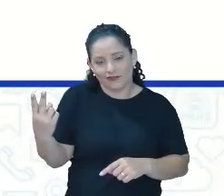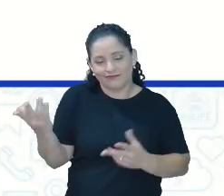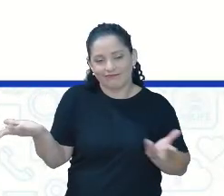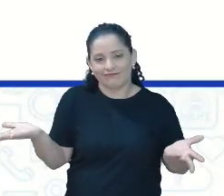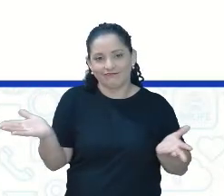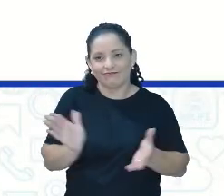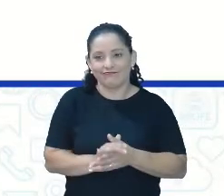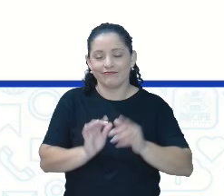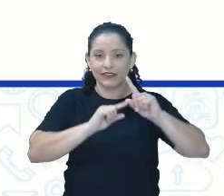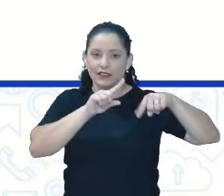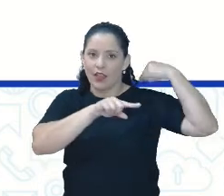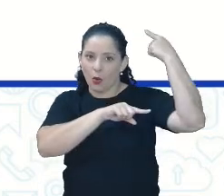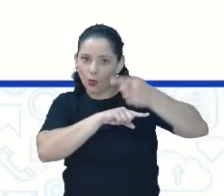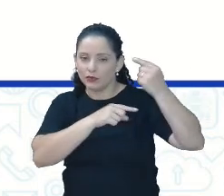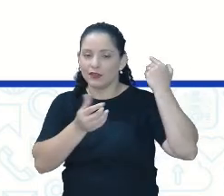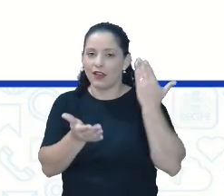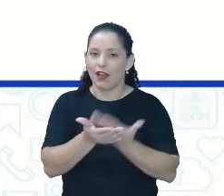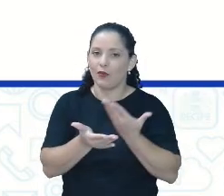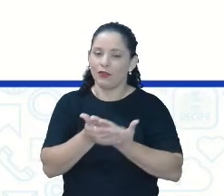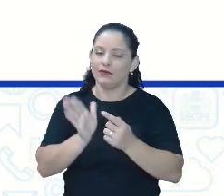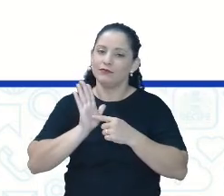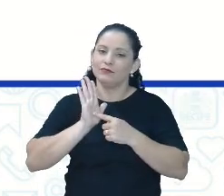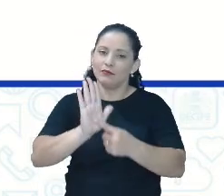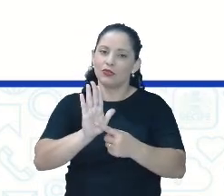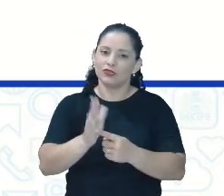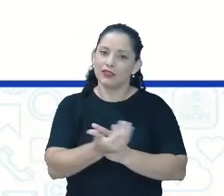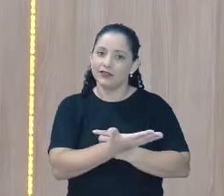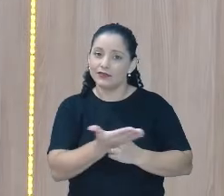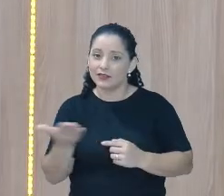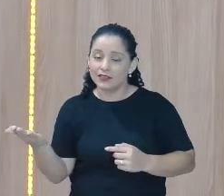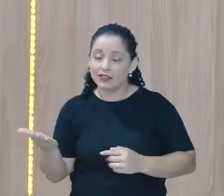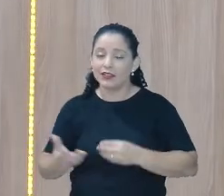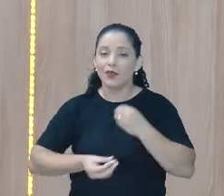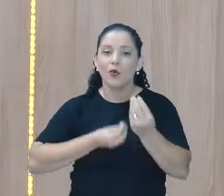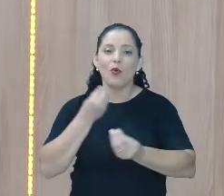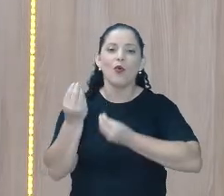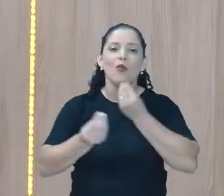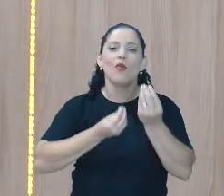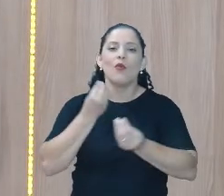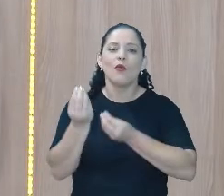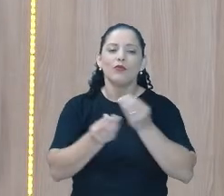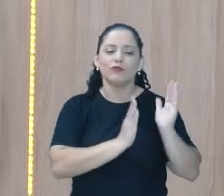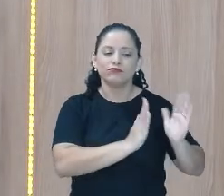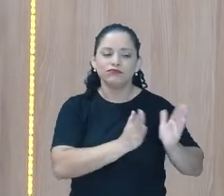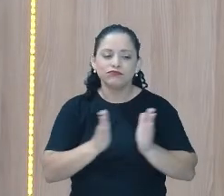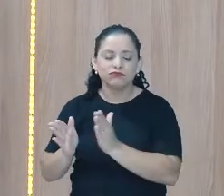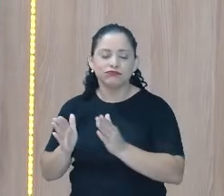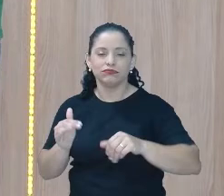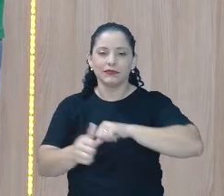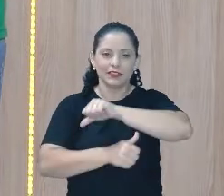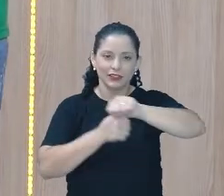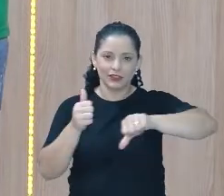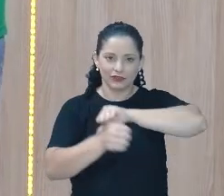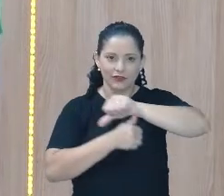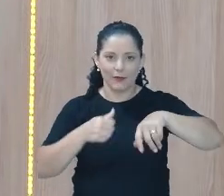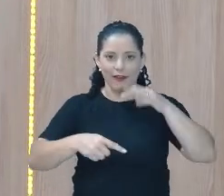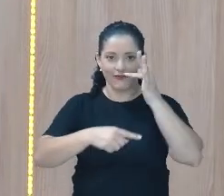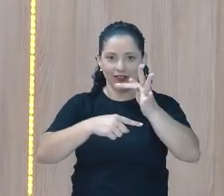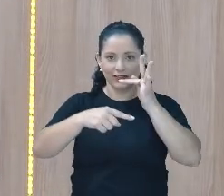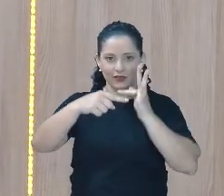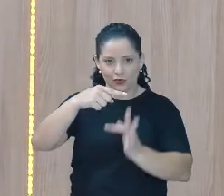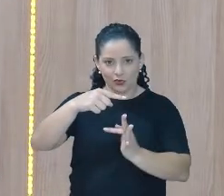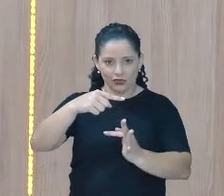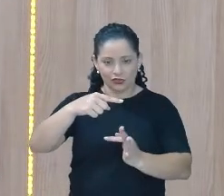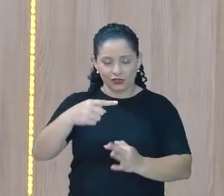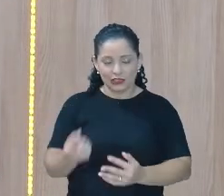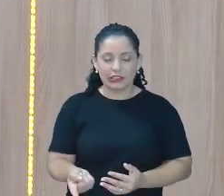E aí, na próxima aula, eu vou mostrar para você, tá, como a gente faz para transformar essas frações